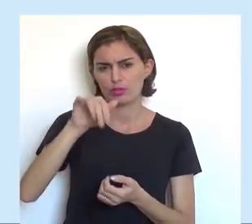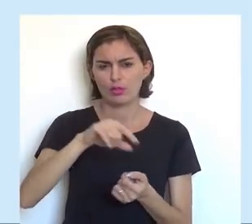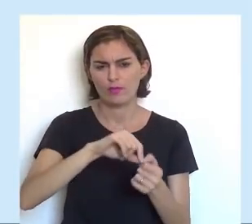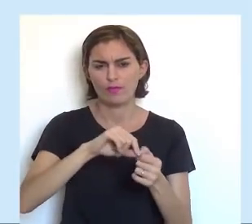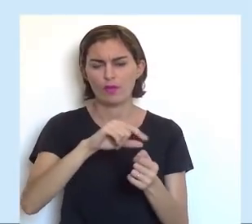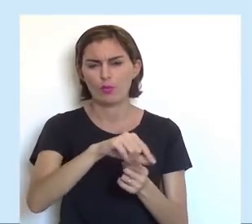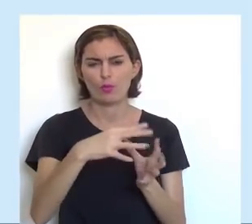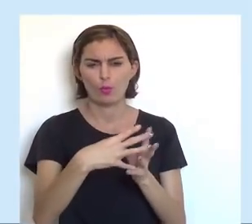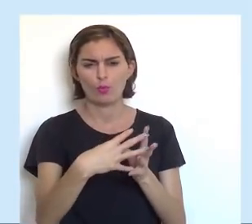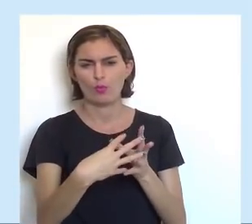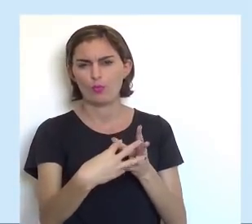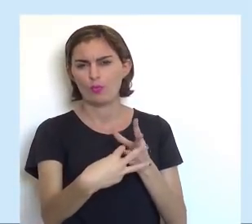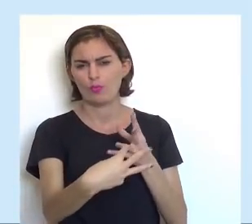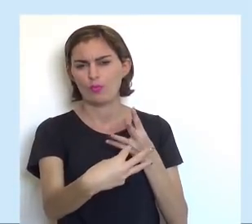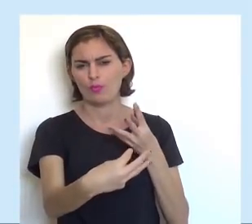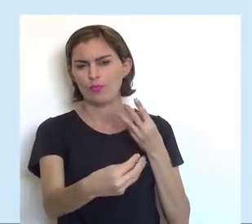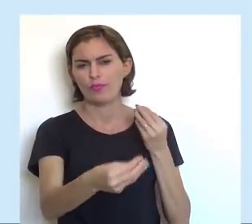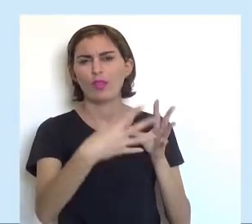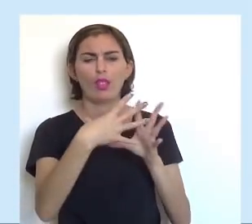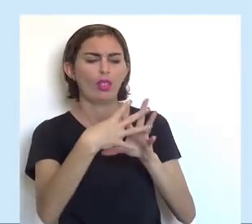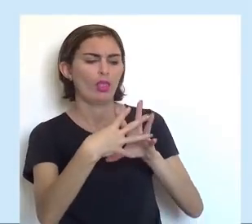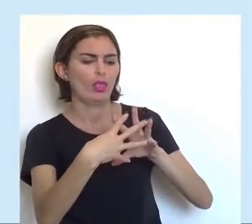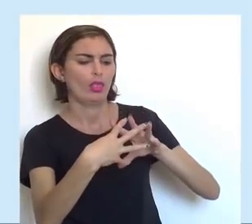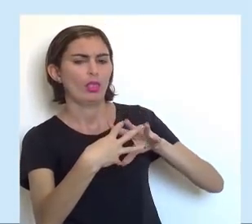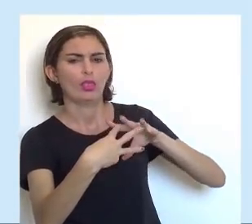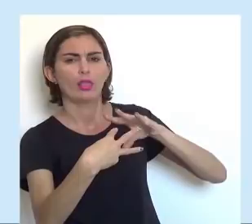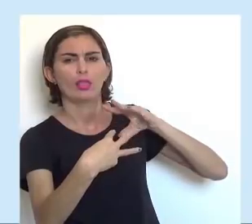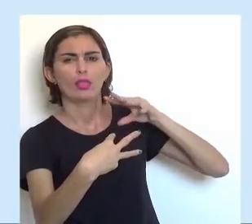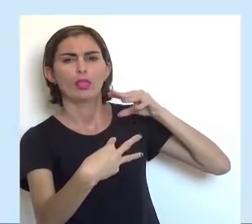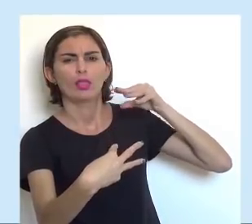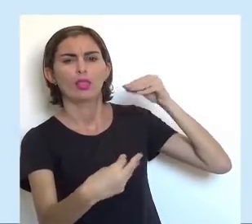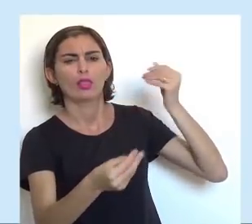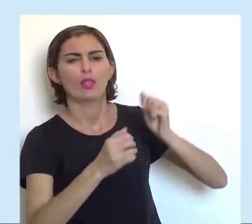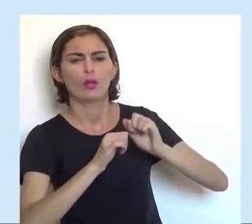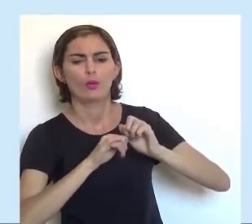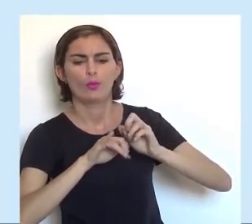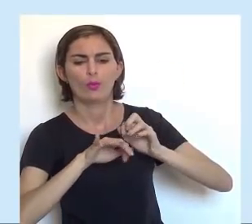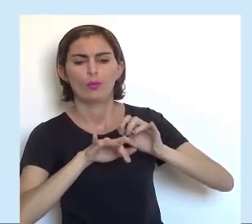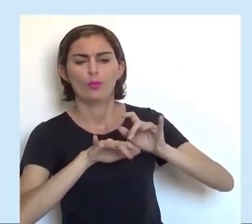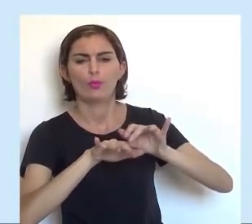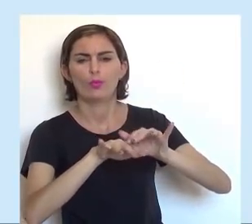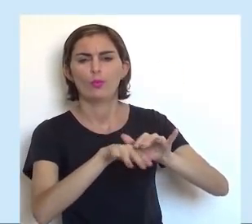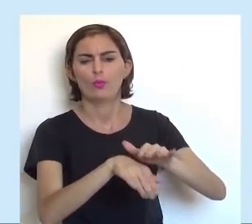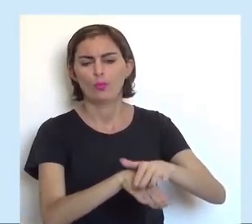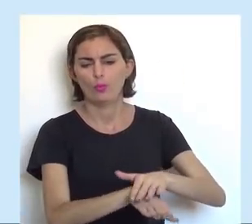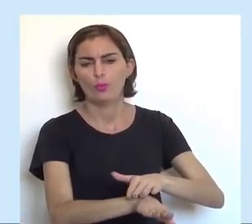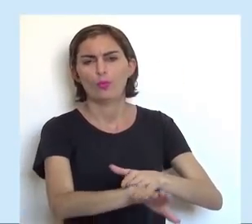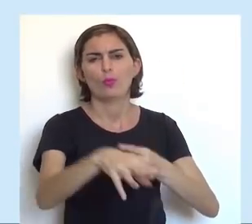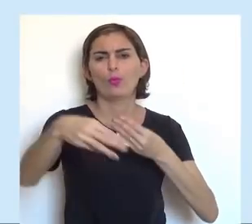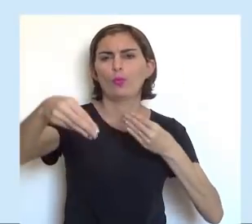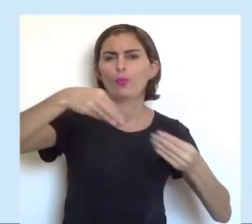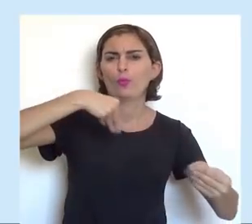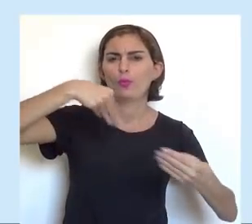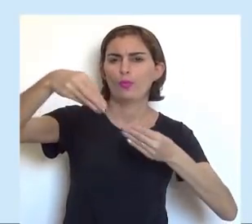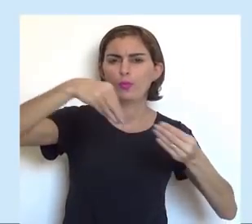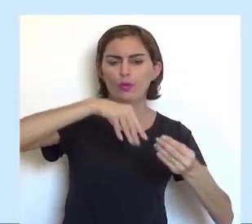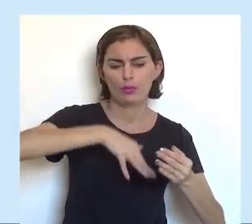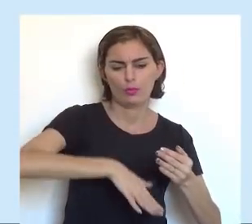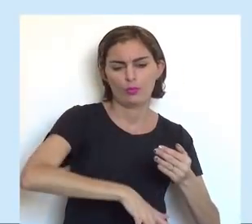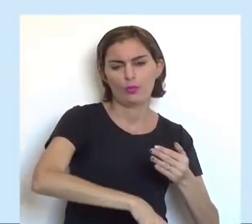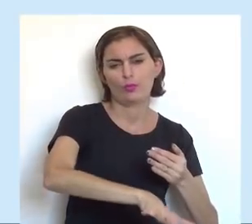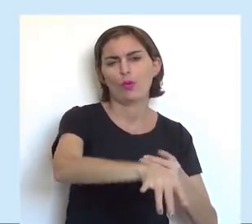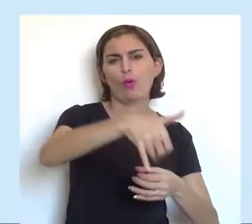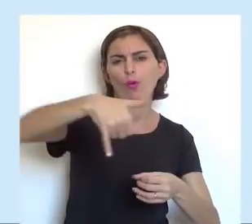a pirólise, ou seja, o pneu vai derreter e vai sair do reator líquido, que é